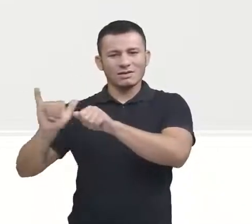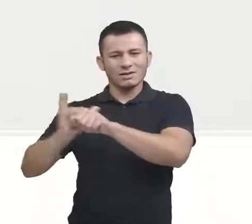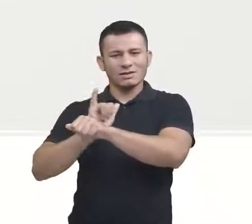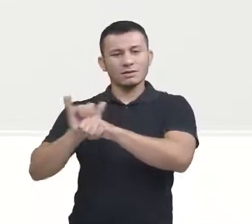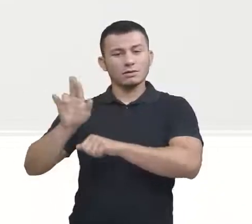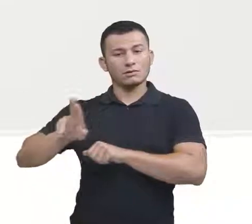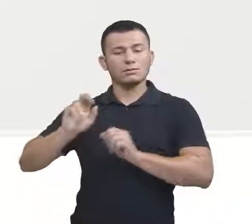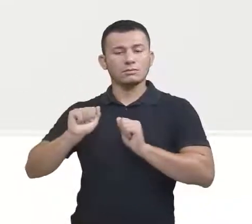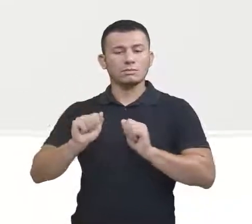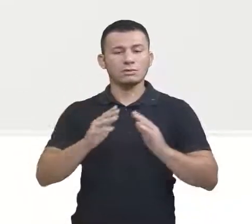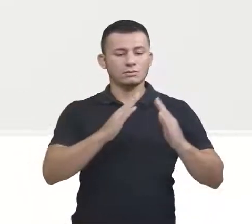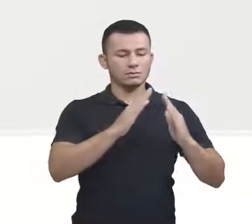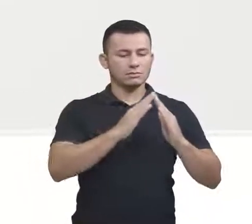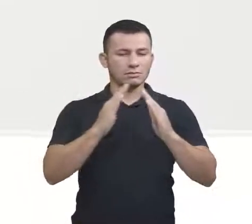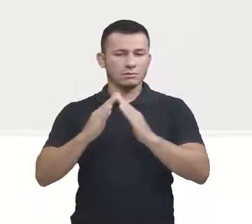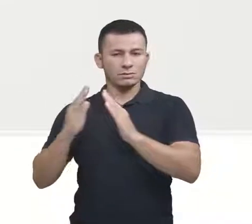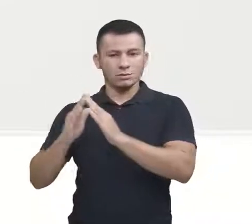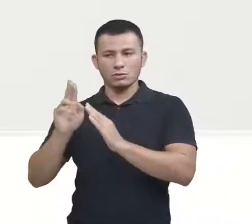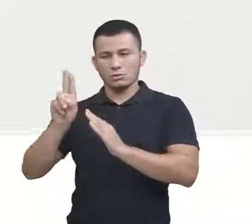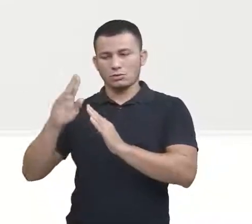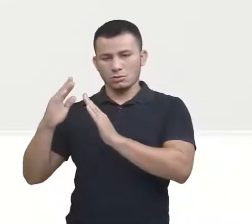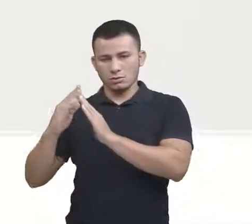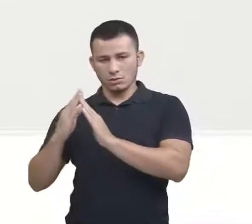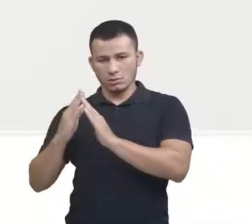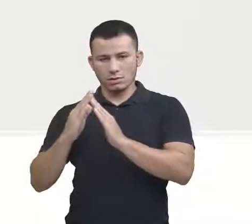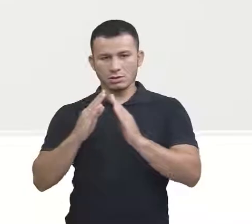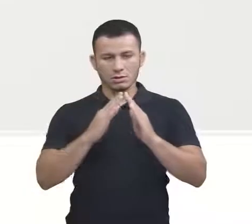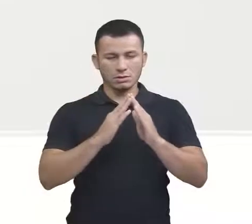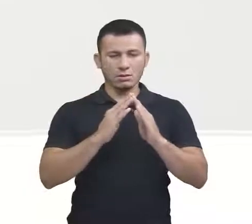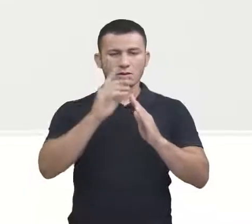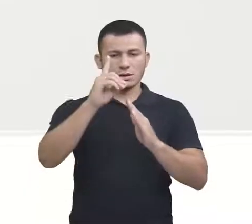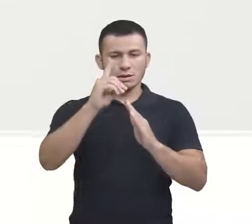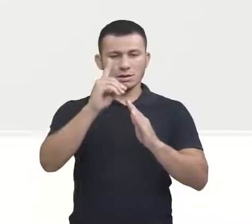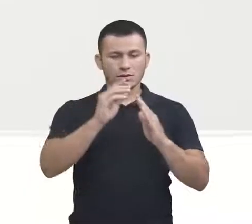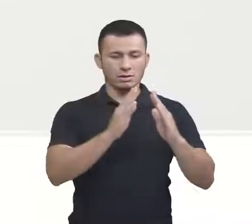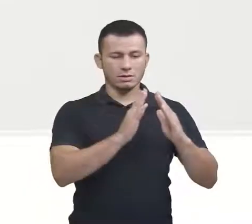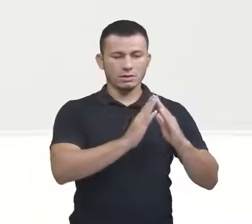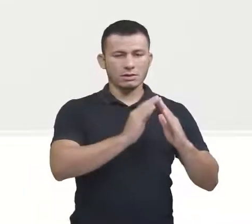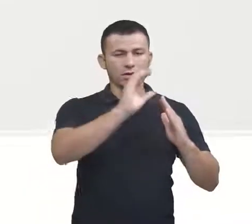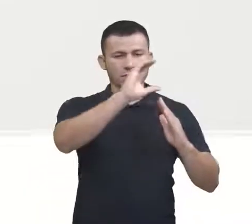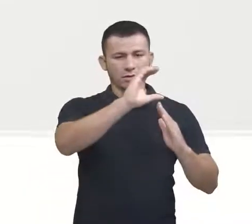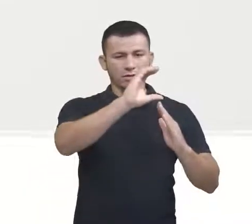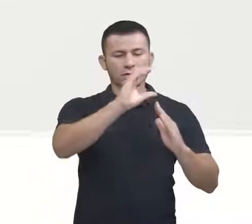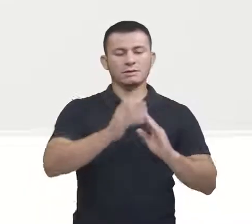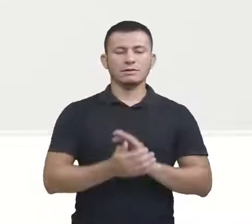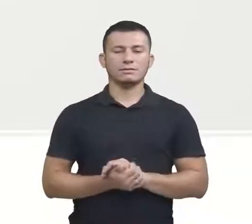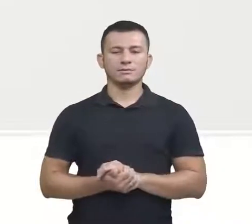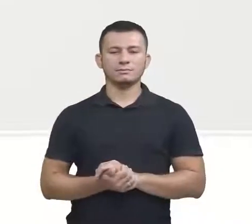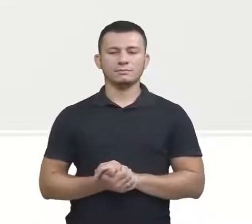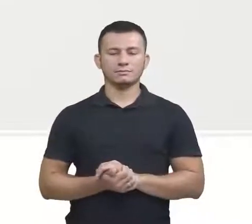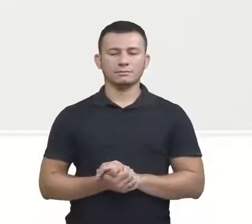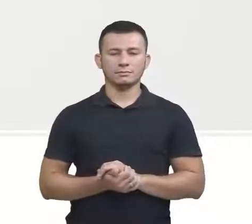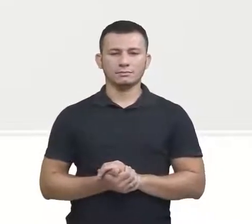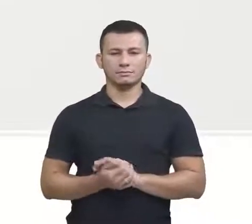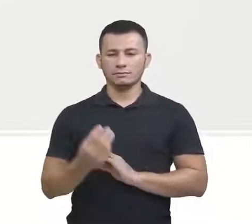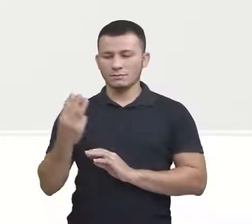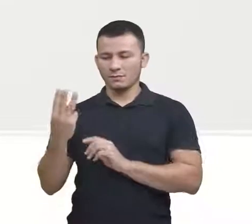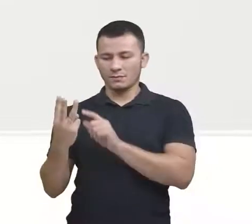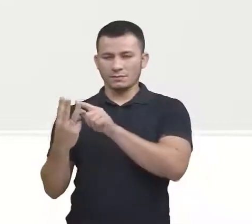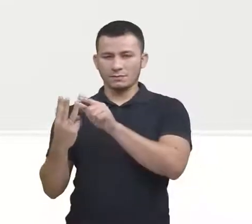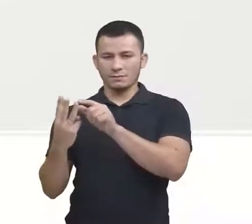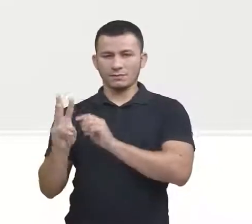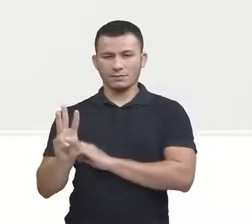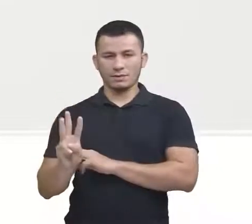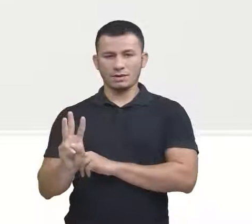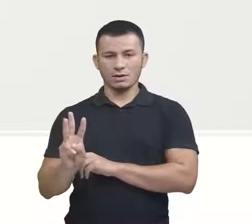unidade da dezena e da centena eu vou ter o que eu três unidades